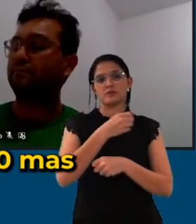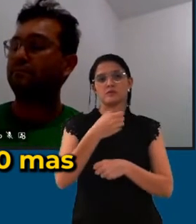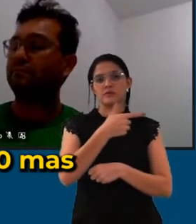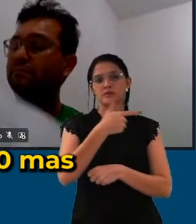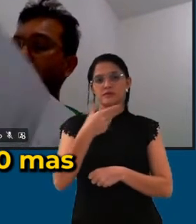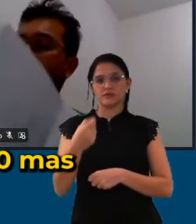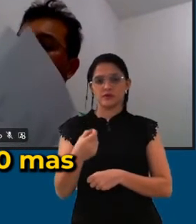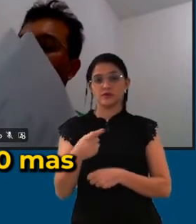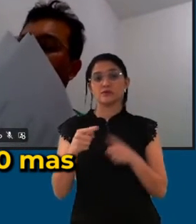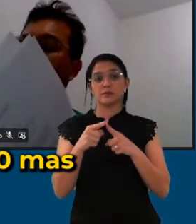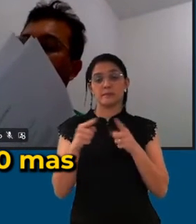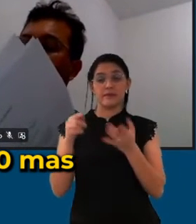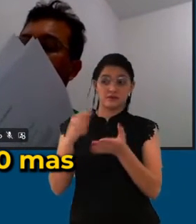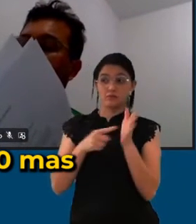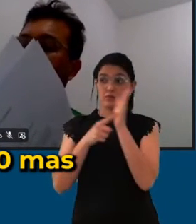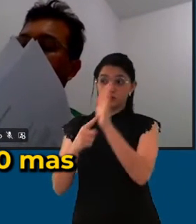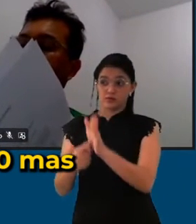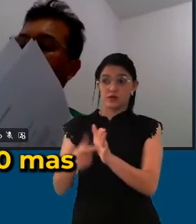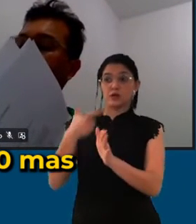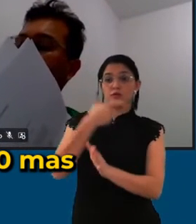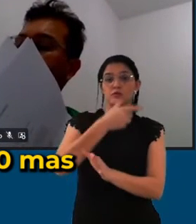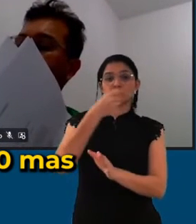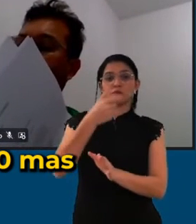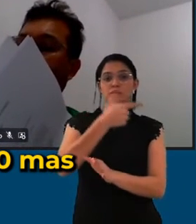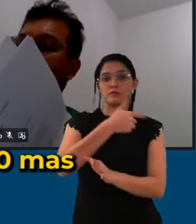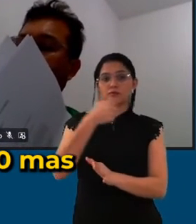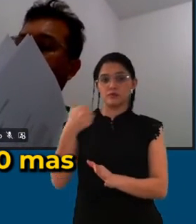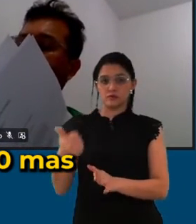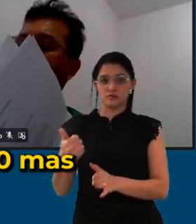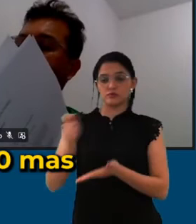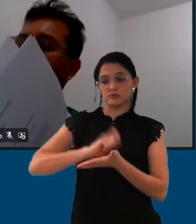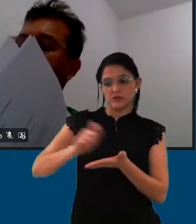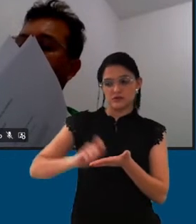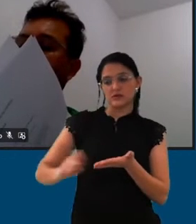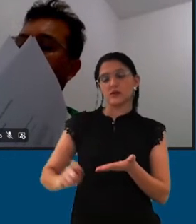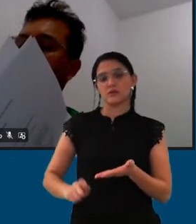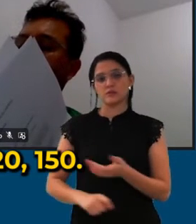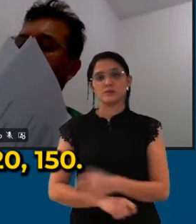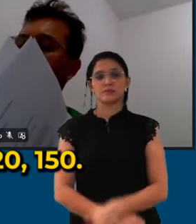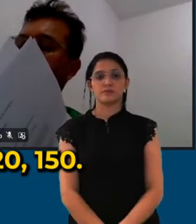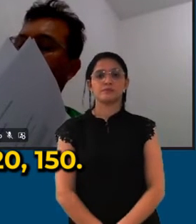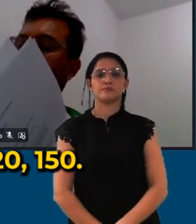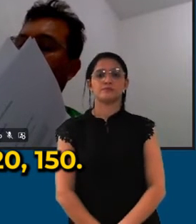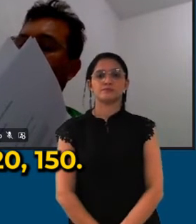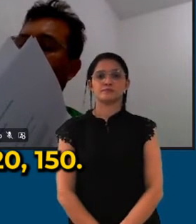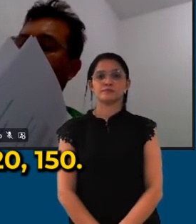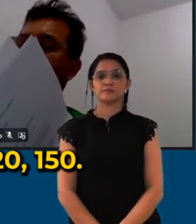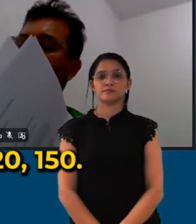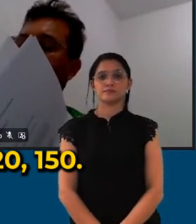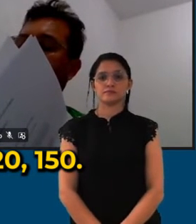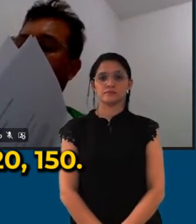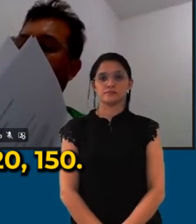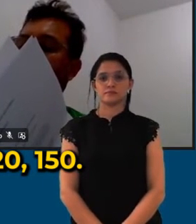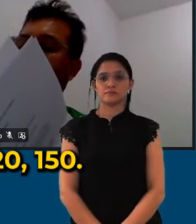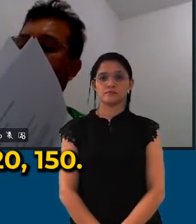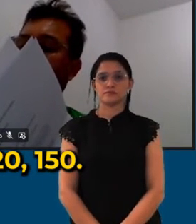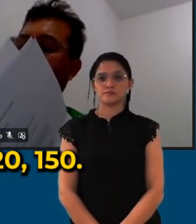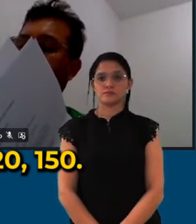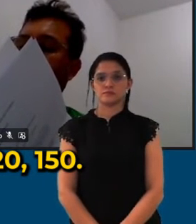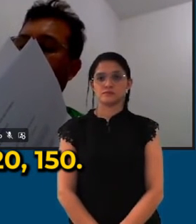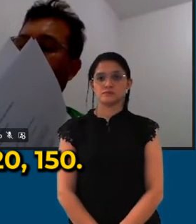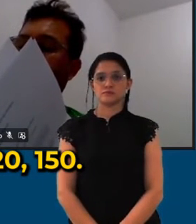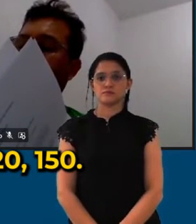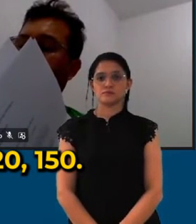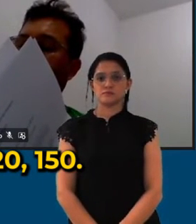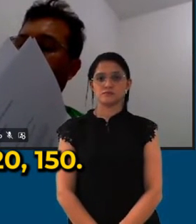para nós como sendo 150 de 2020, mas ele foi assinado em 2021. Certo. Então é melhor colocar pareceres